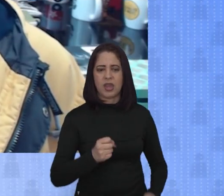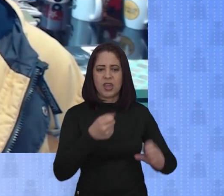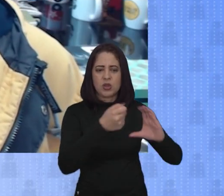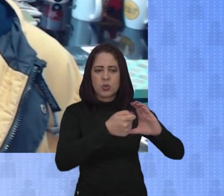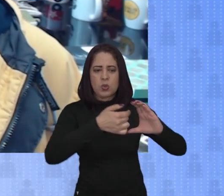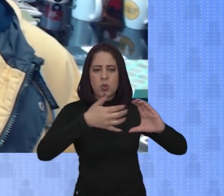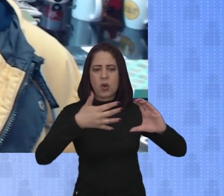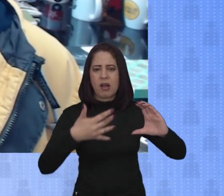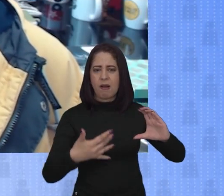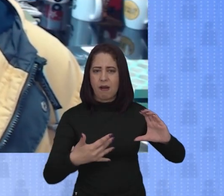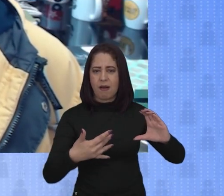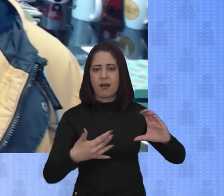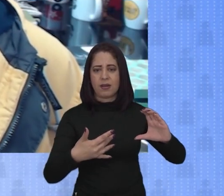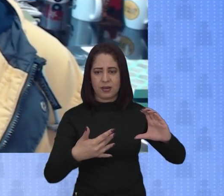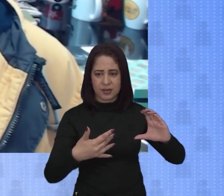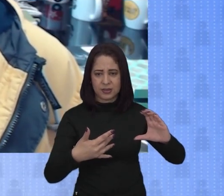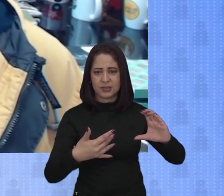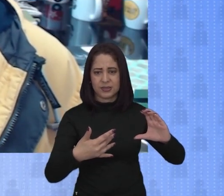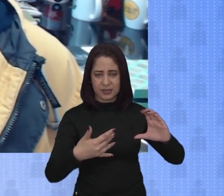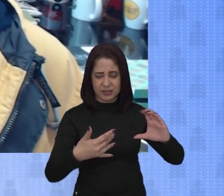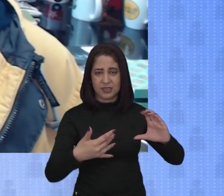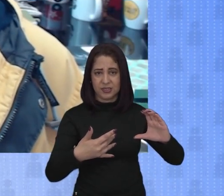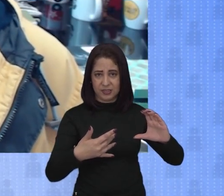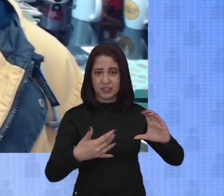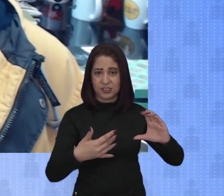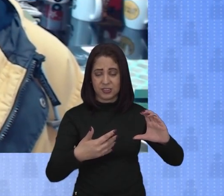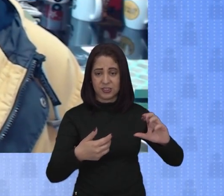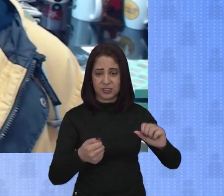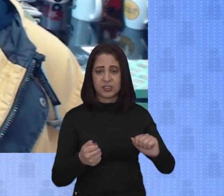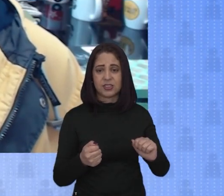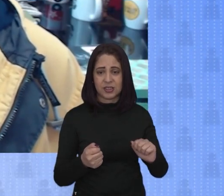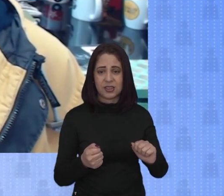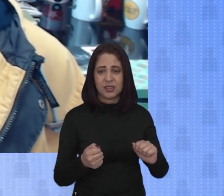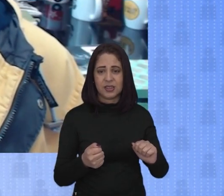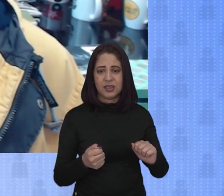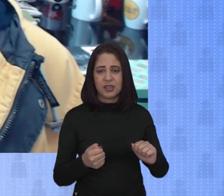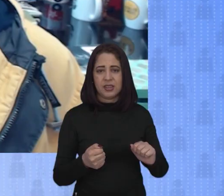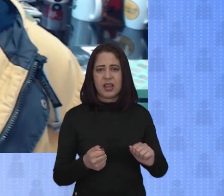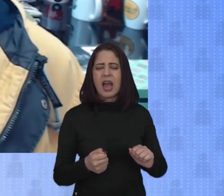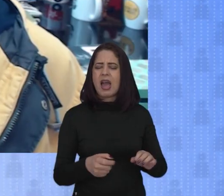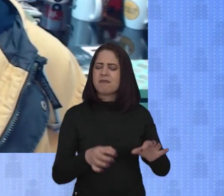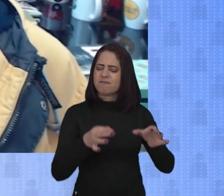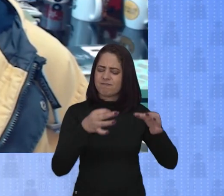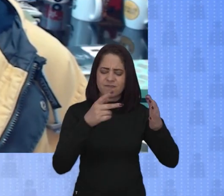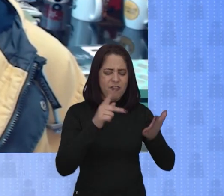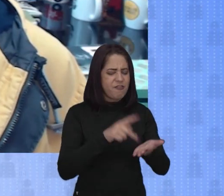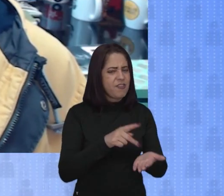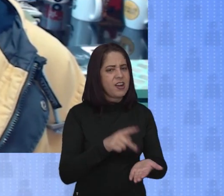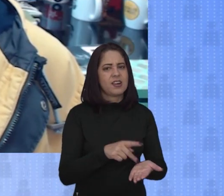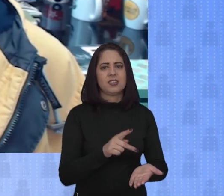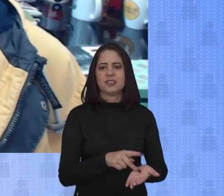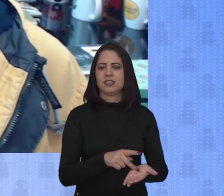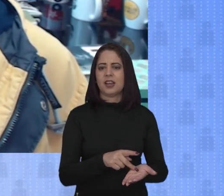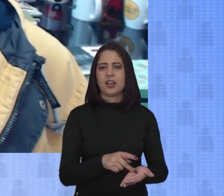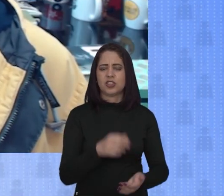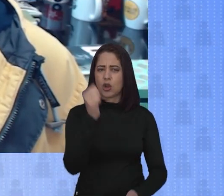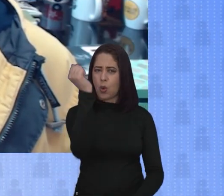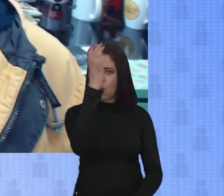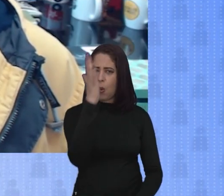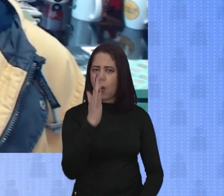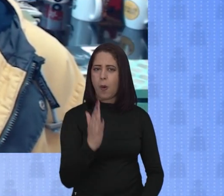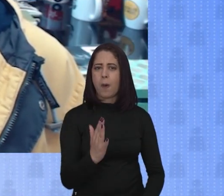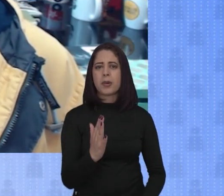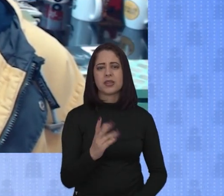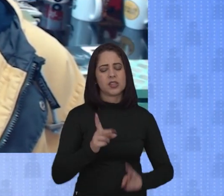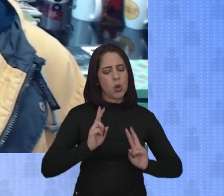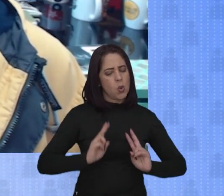as características que o ITA tem, essa é uma dívida que o Brasil